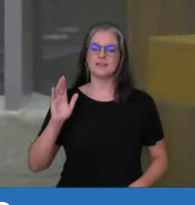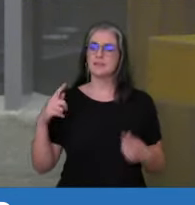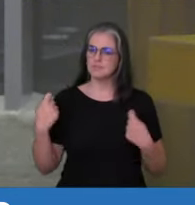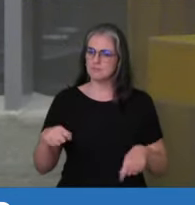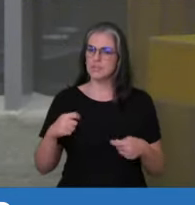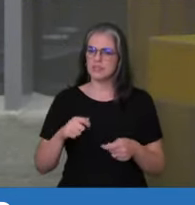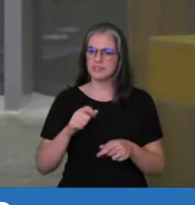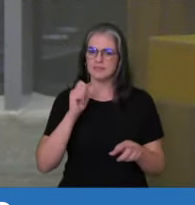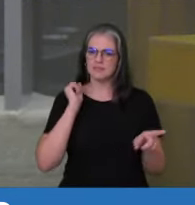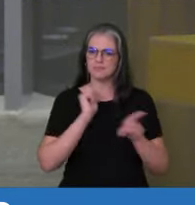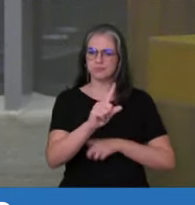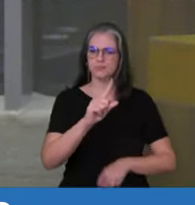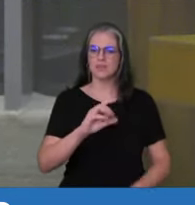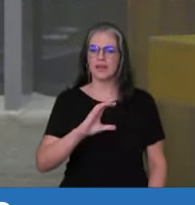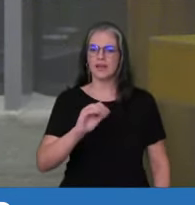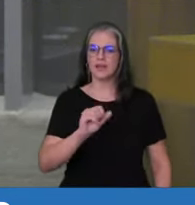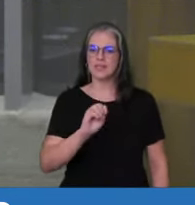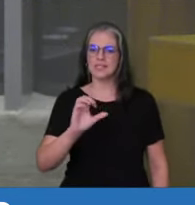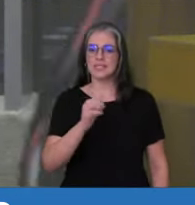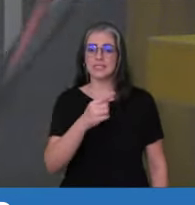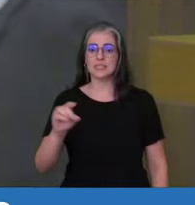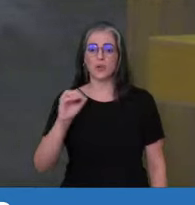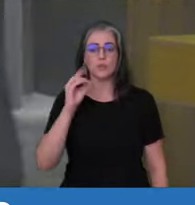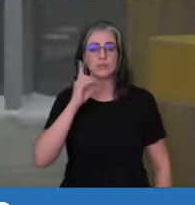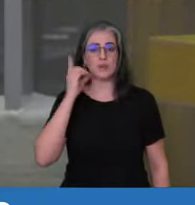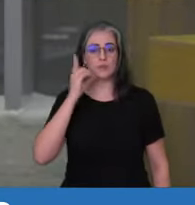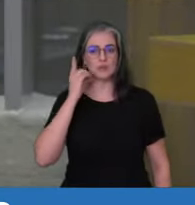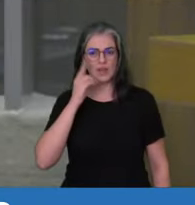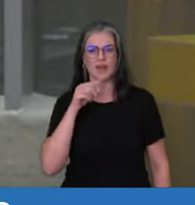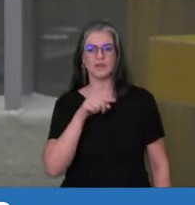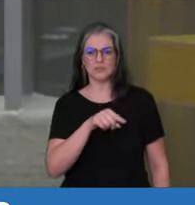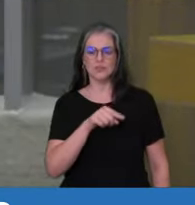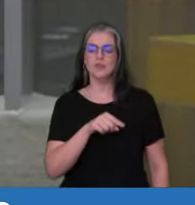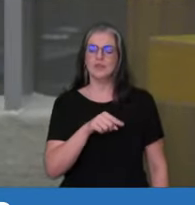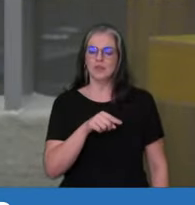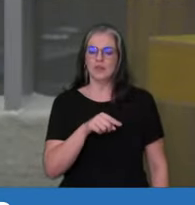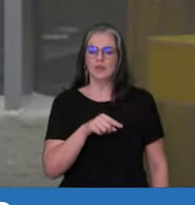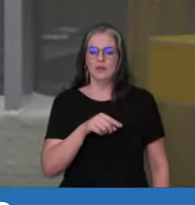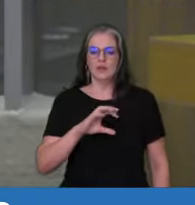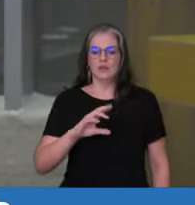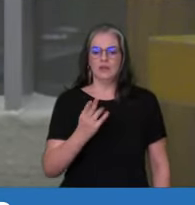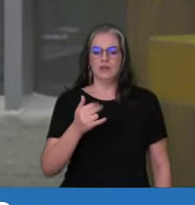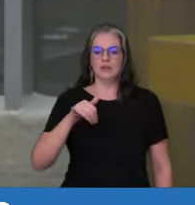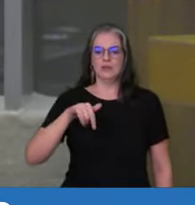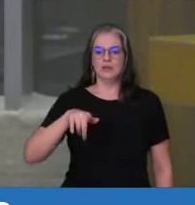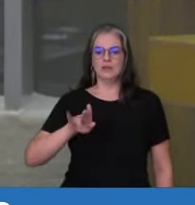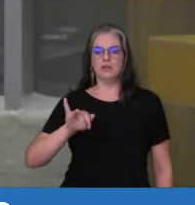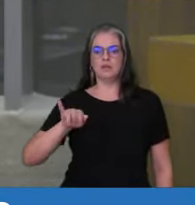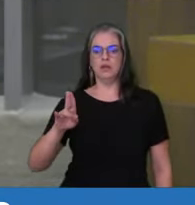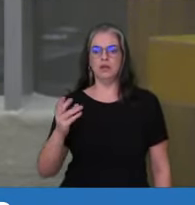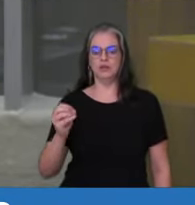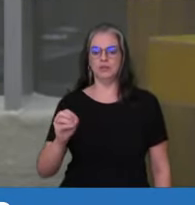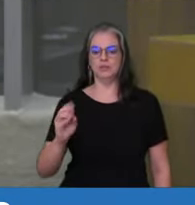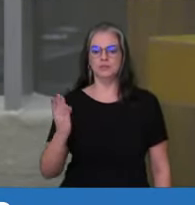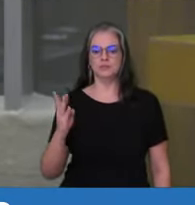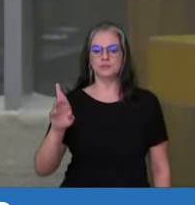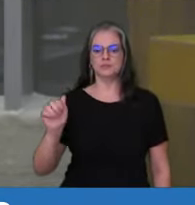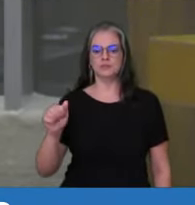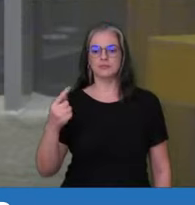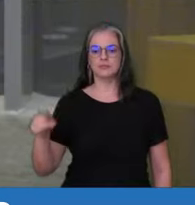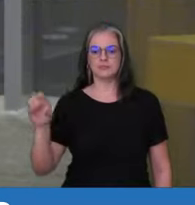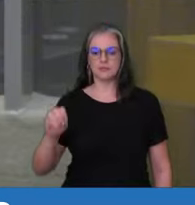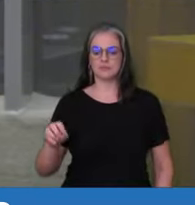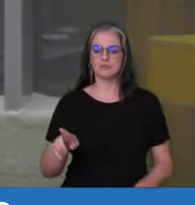do deputado indiciado por assassinato Chiquinho Brazão, impeachment já